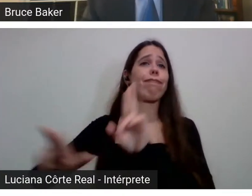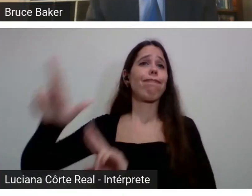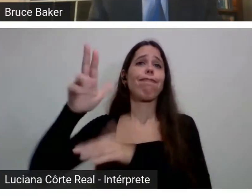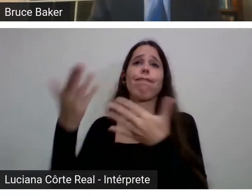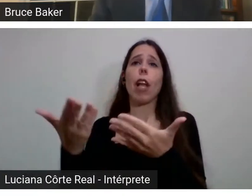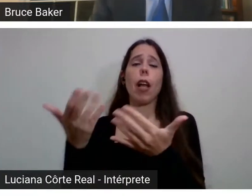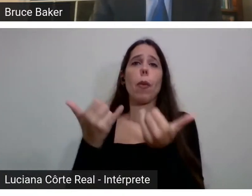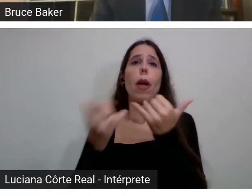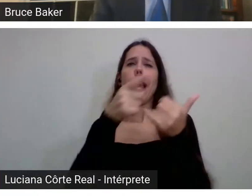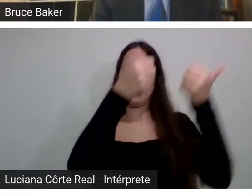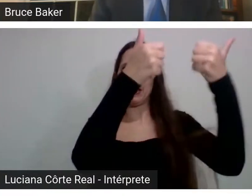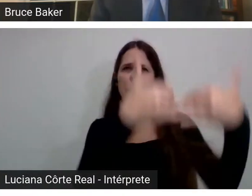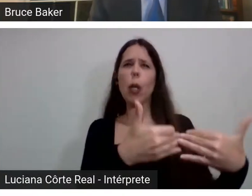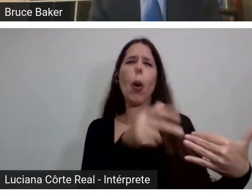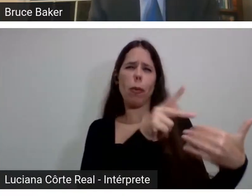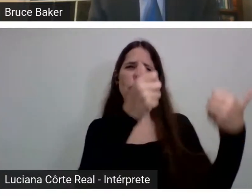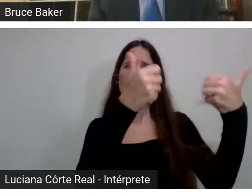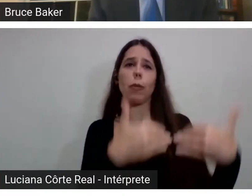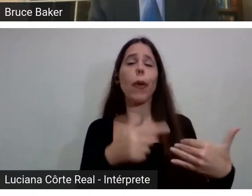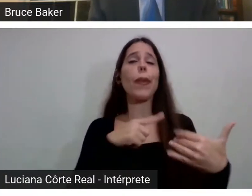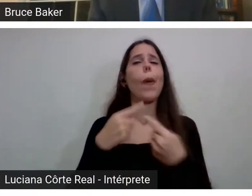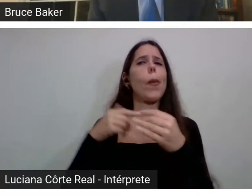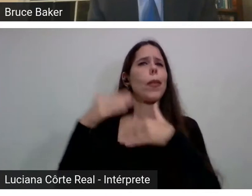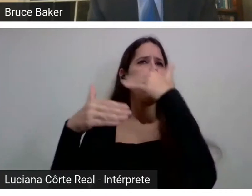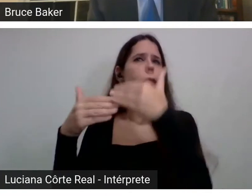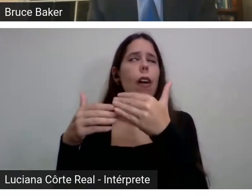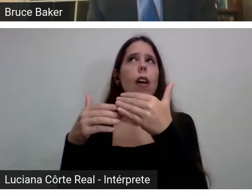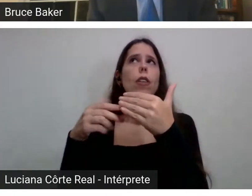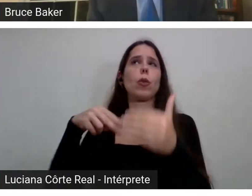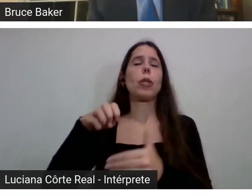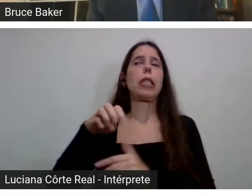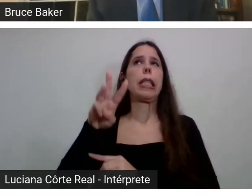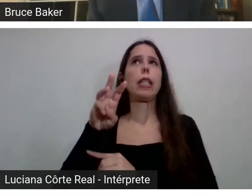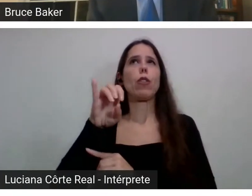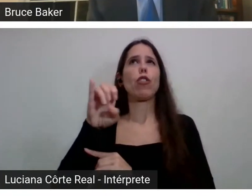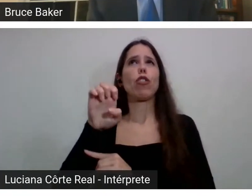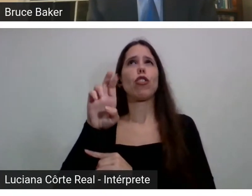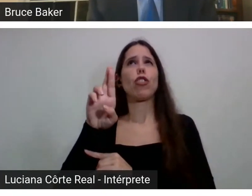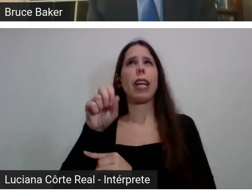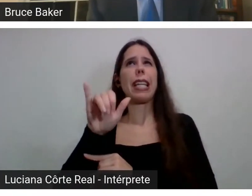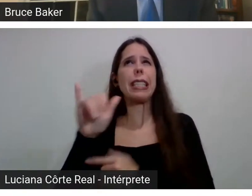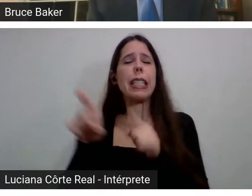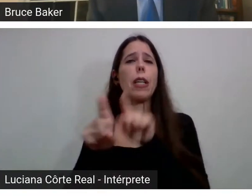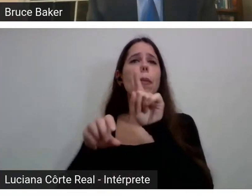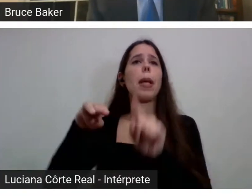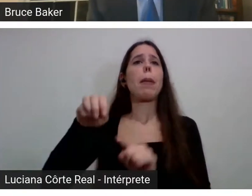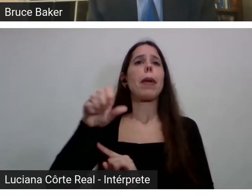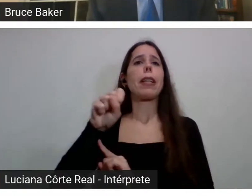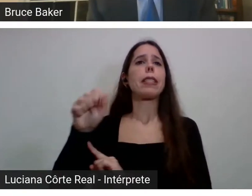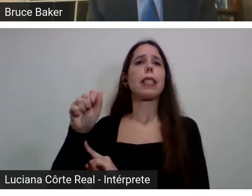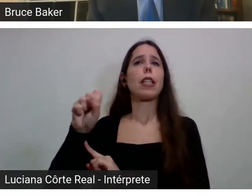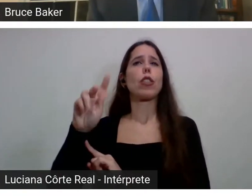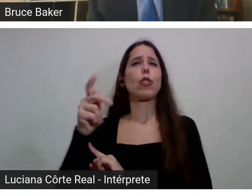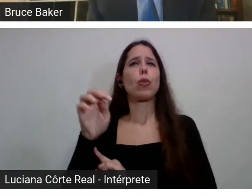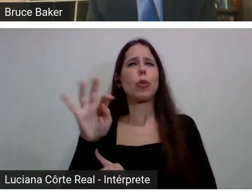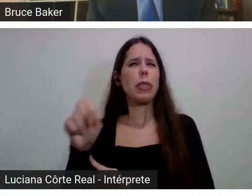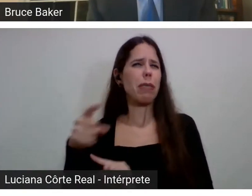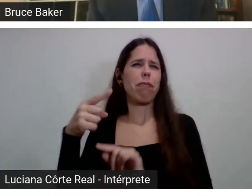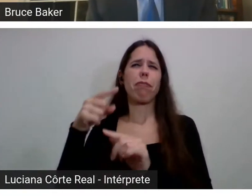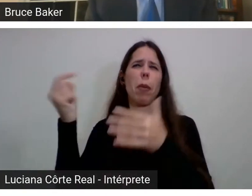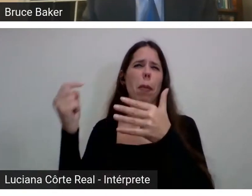New Jersey, né, Massachusetts, parece, que avançaram nesse processo de reduzir